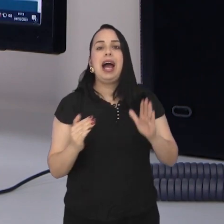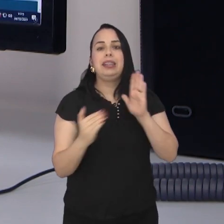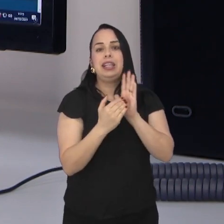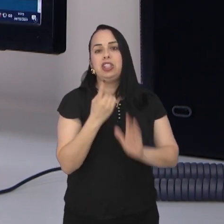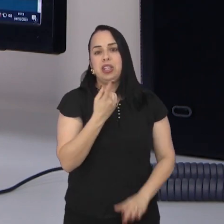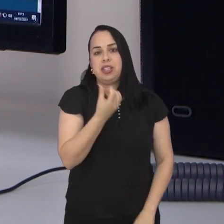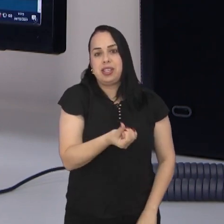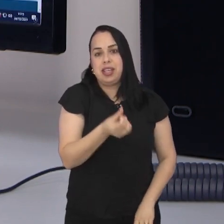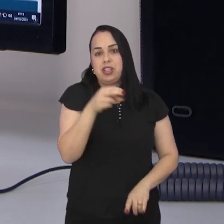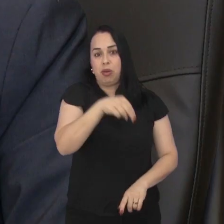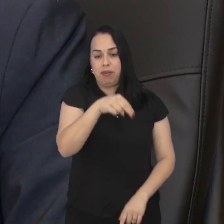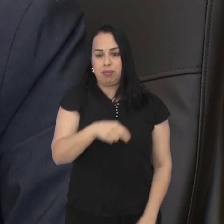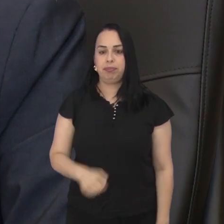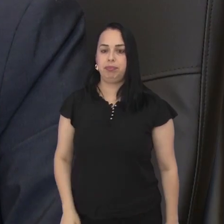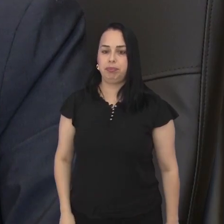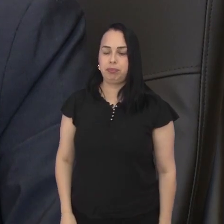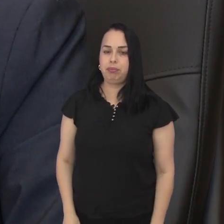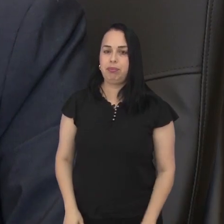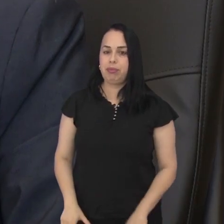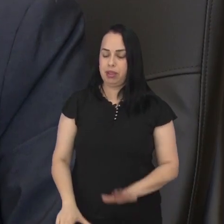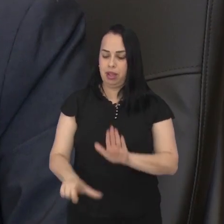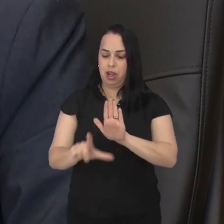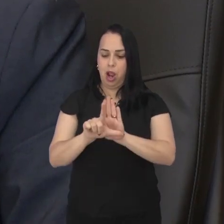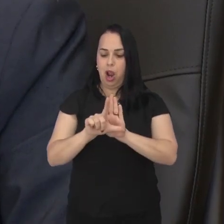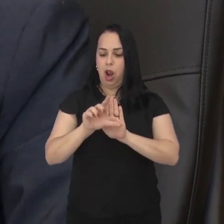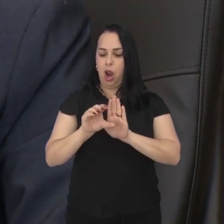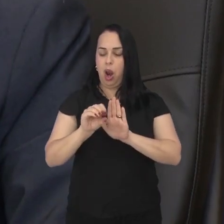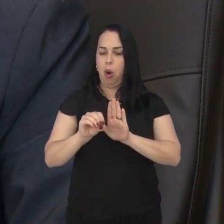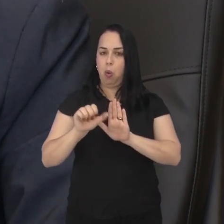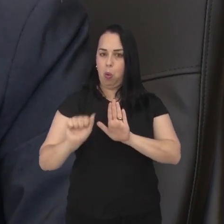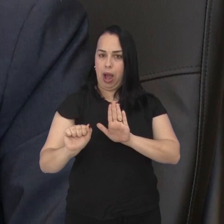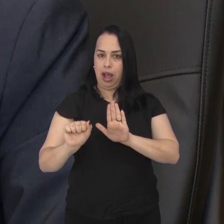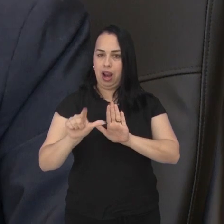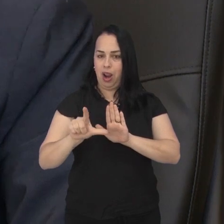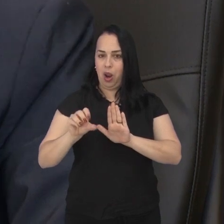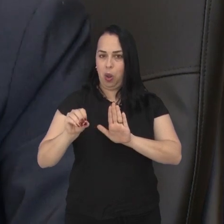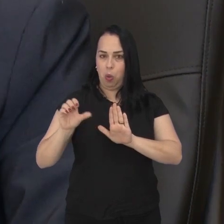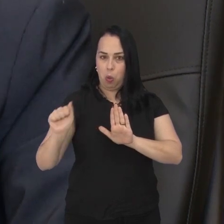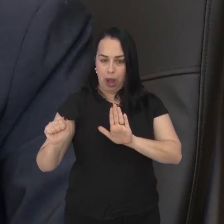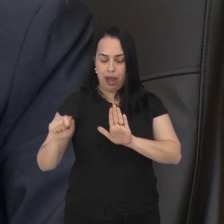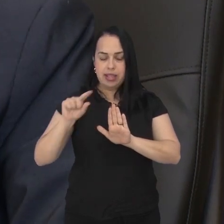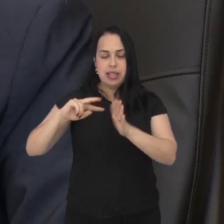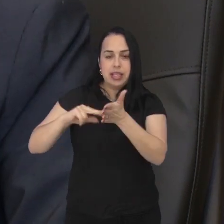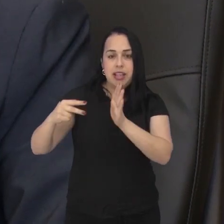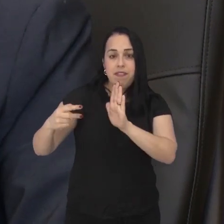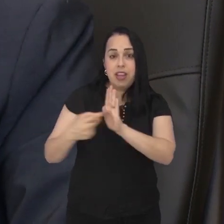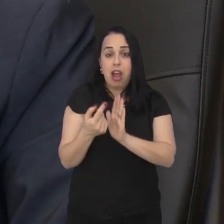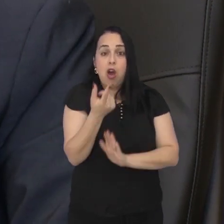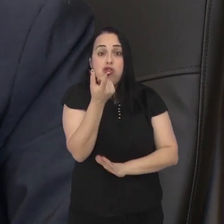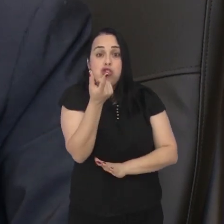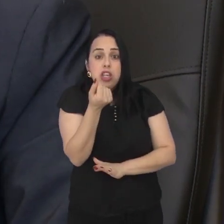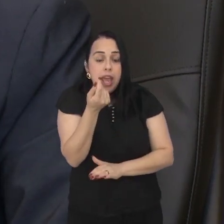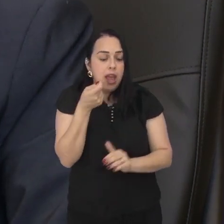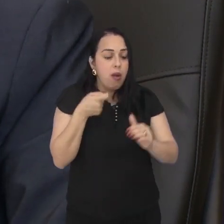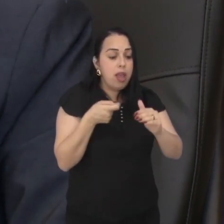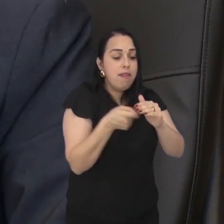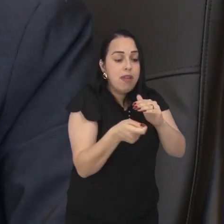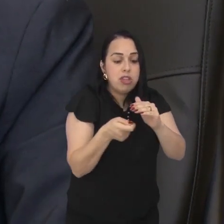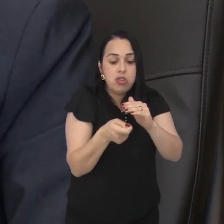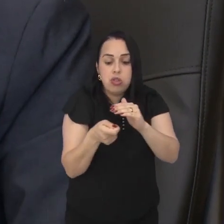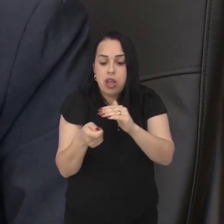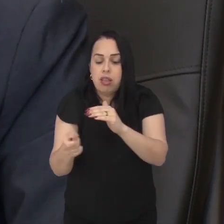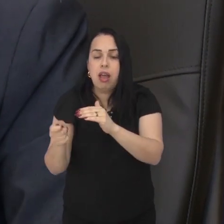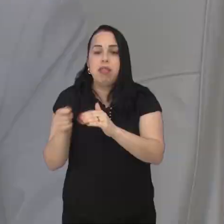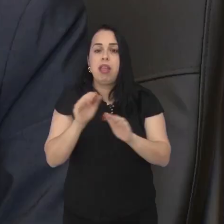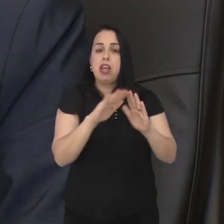até o dia 16. A LOA é o orçamento de nossa cidade, é o dinheiro que vai ser gasto nas obras, nas escolas,